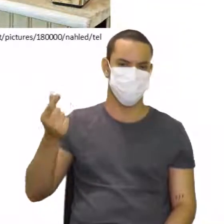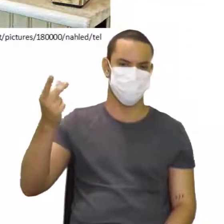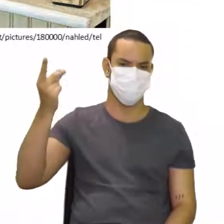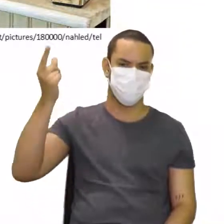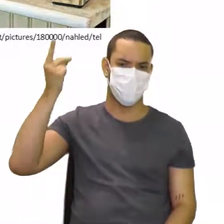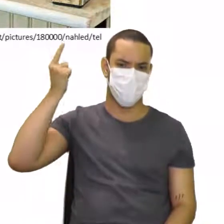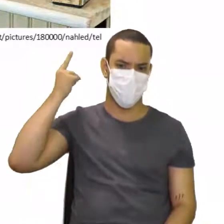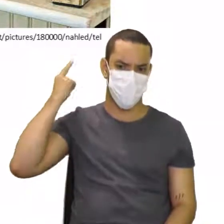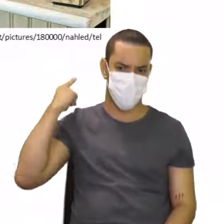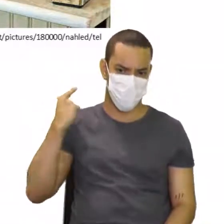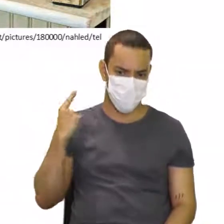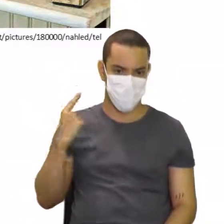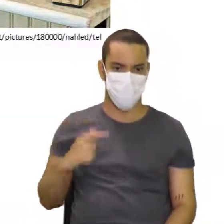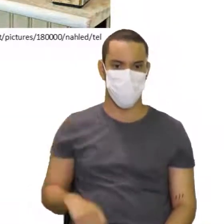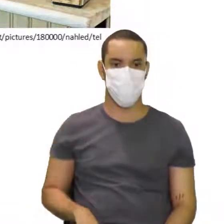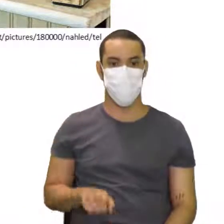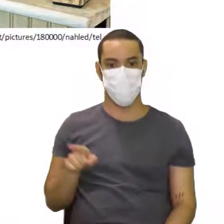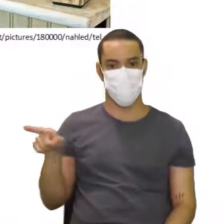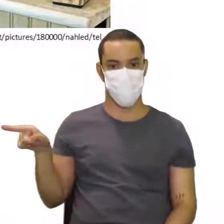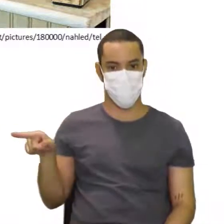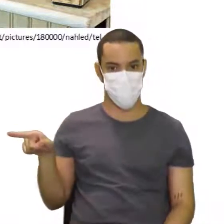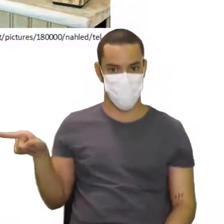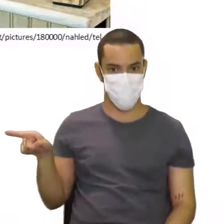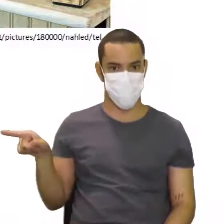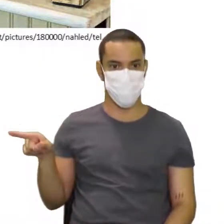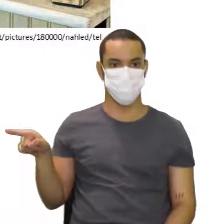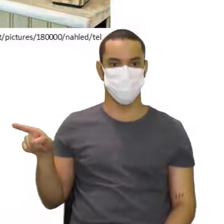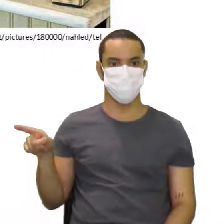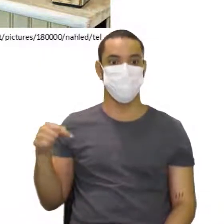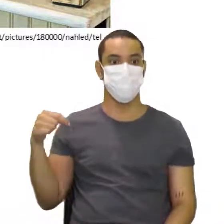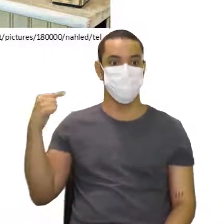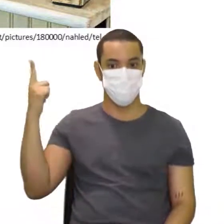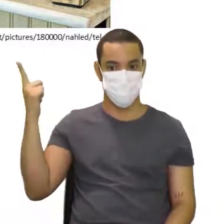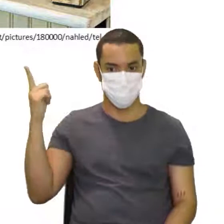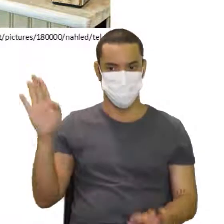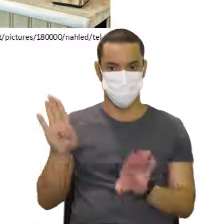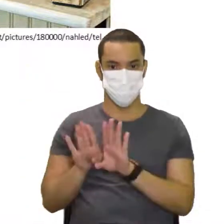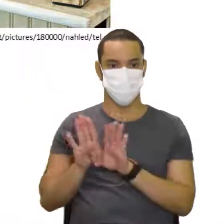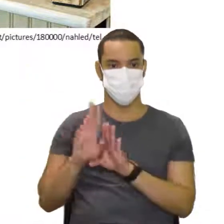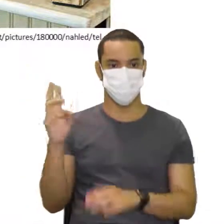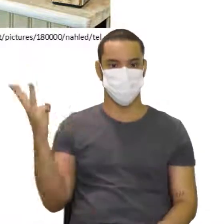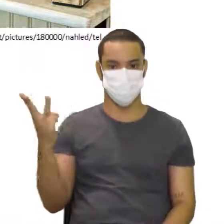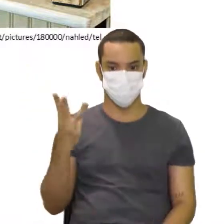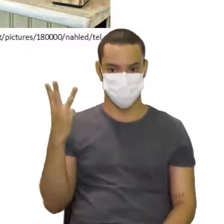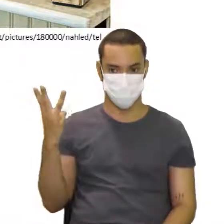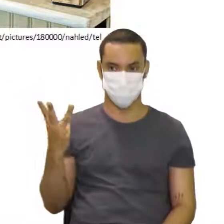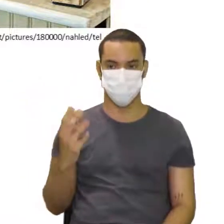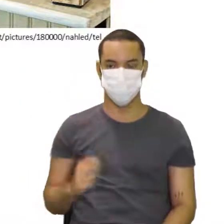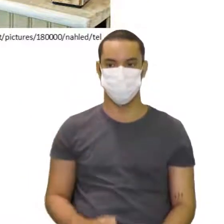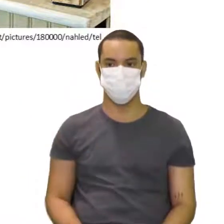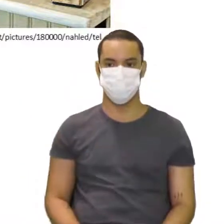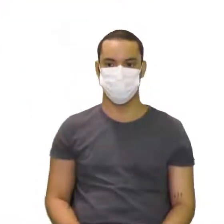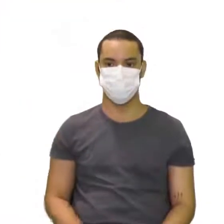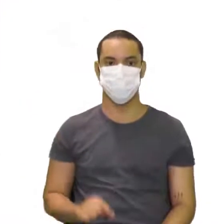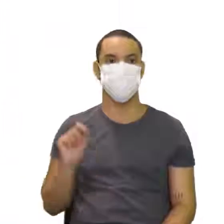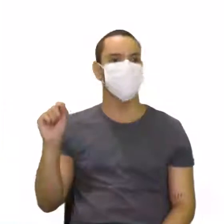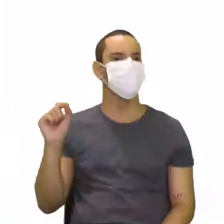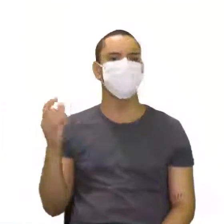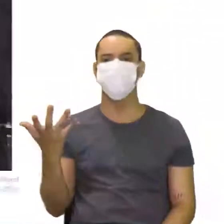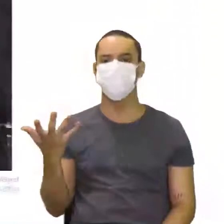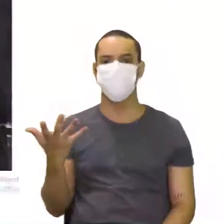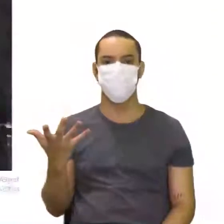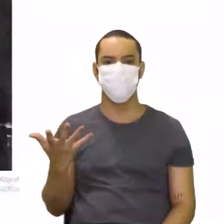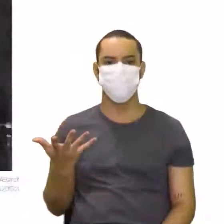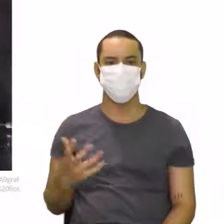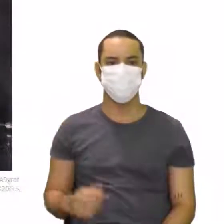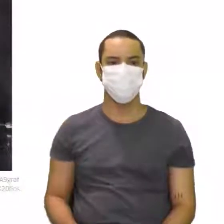tá? E aqui nós temos esse também, olha só, uma fotinha. E pessoal, olha só, isso foi lá, deixa eu voltar aqui